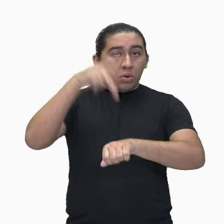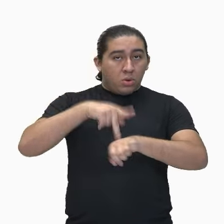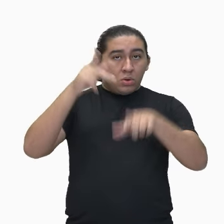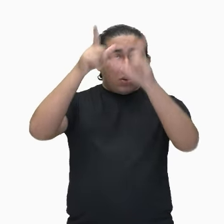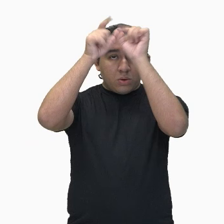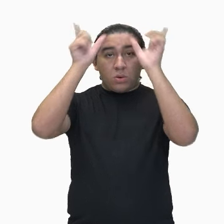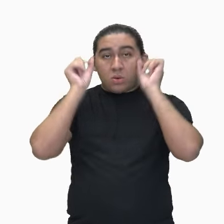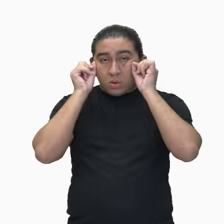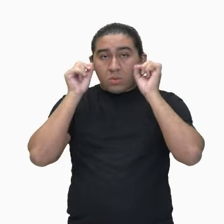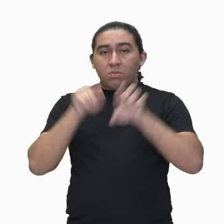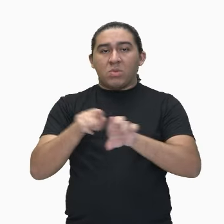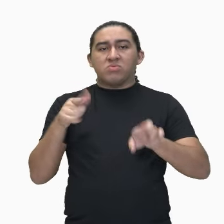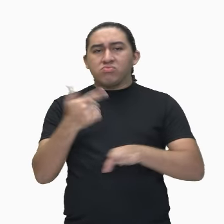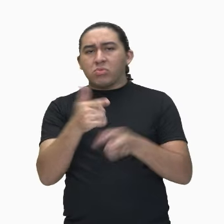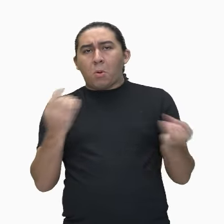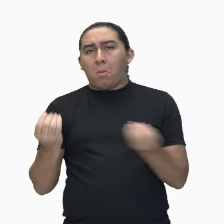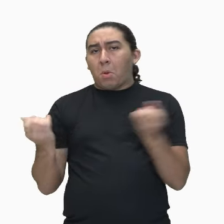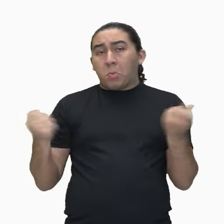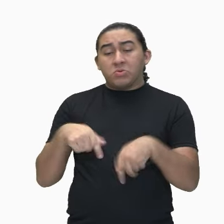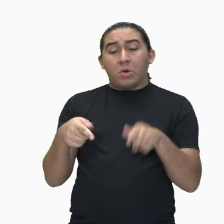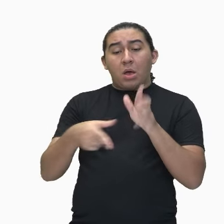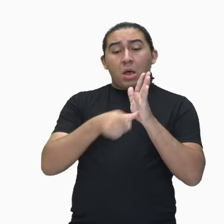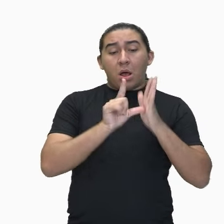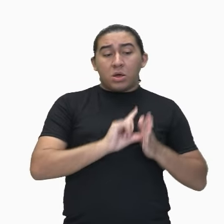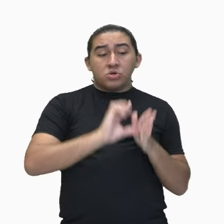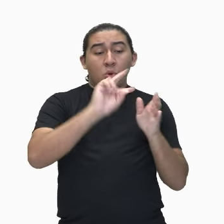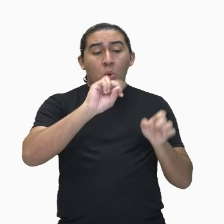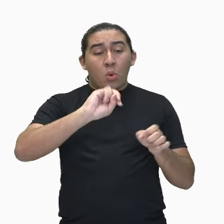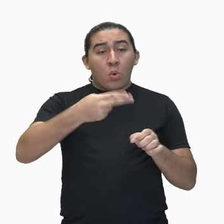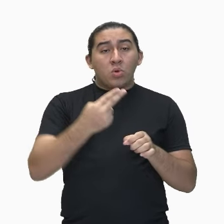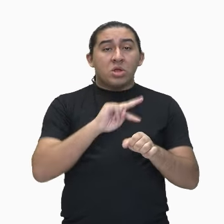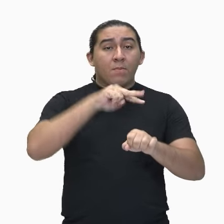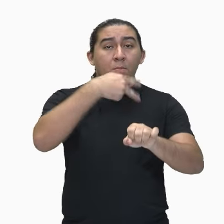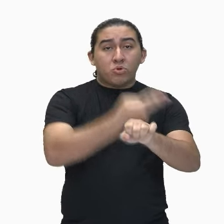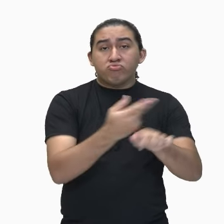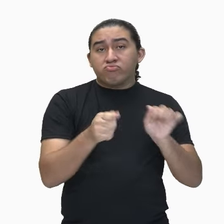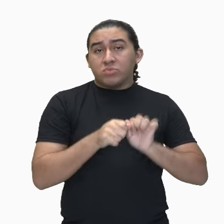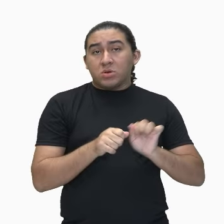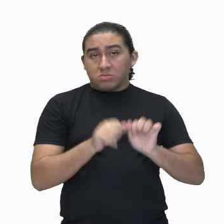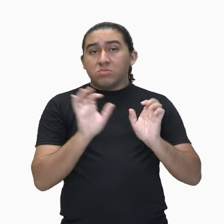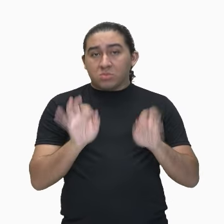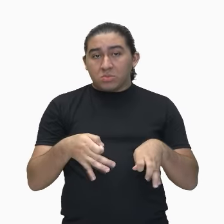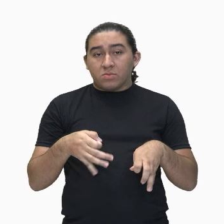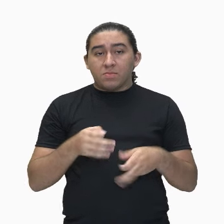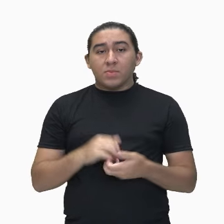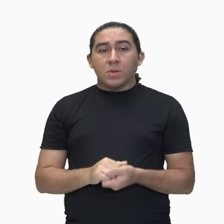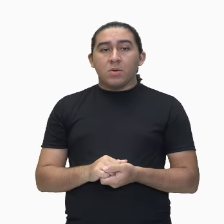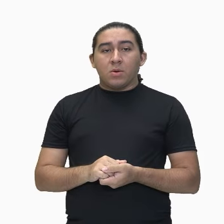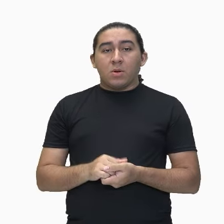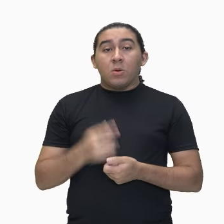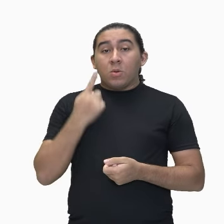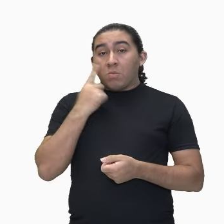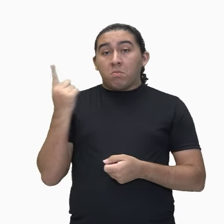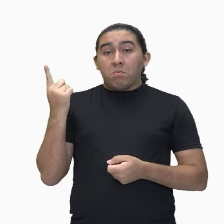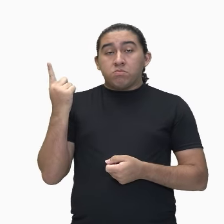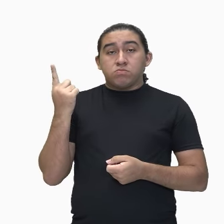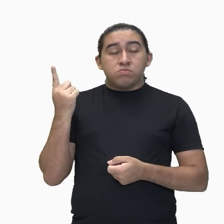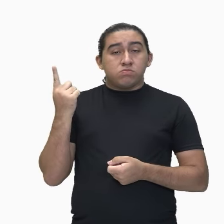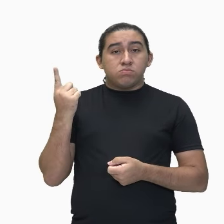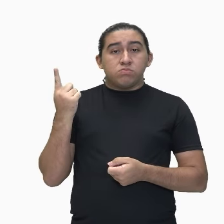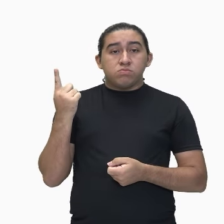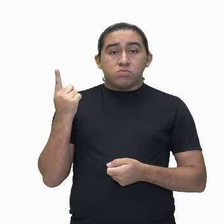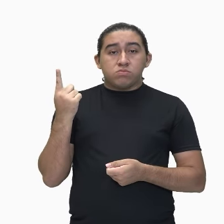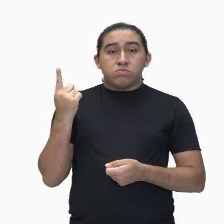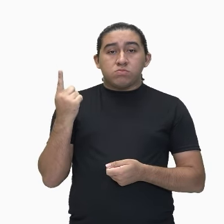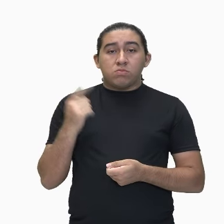que nada anterior a preparasse, tá bom? Vocês vão ver aí, olha só. Um milagre, foi um